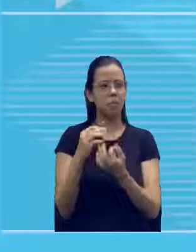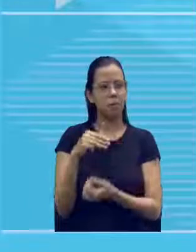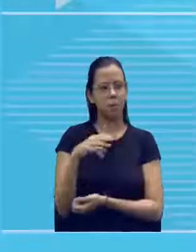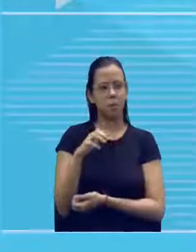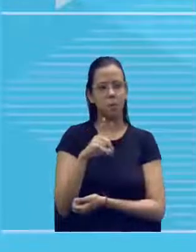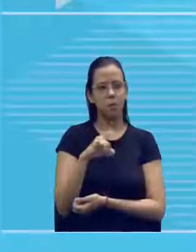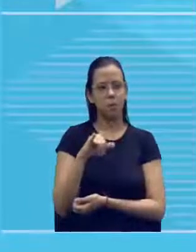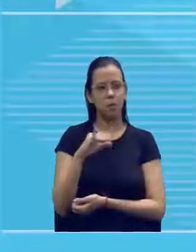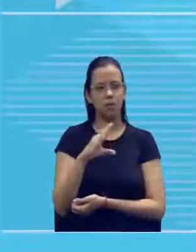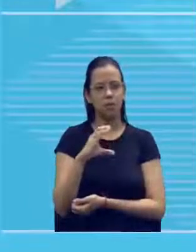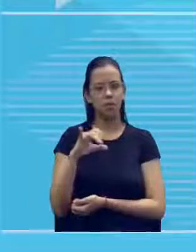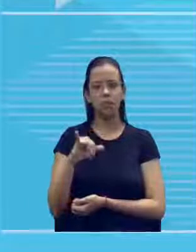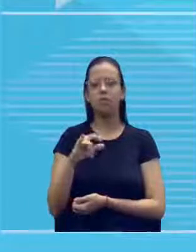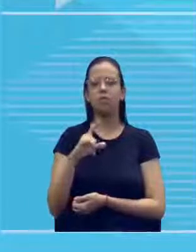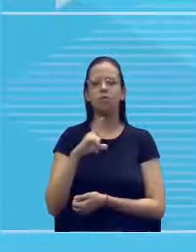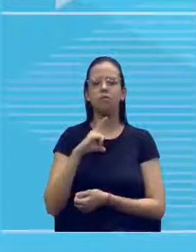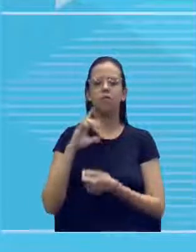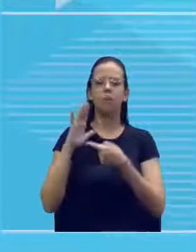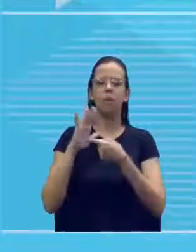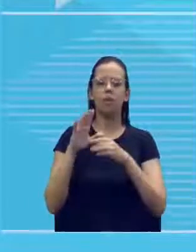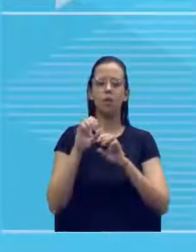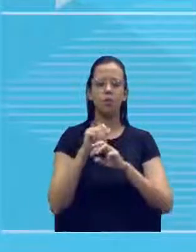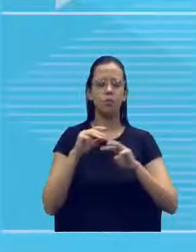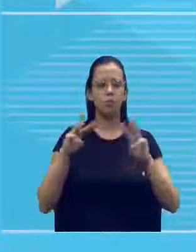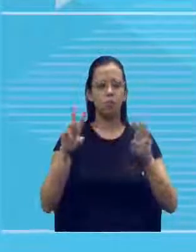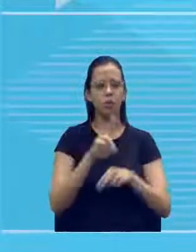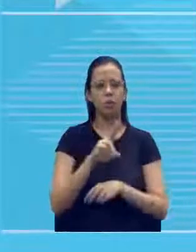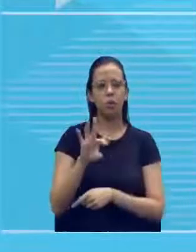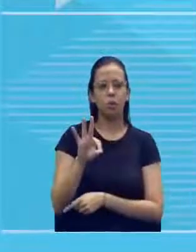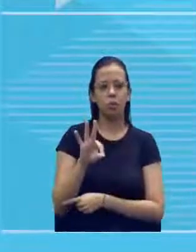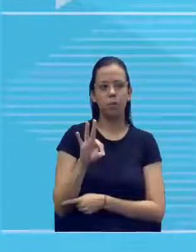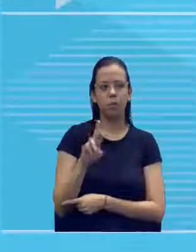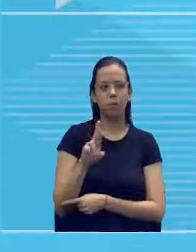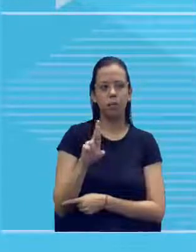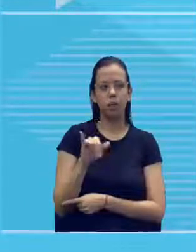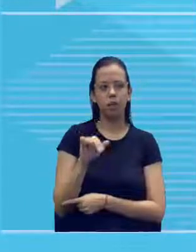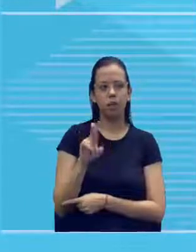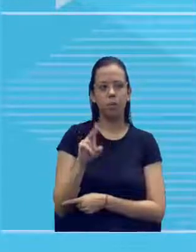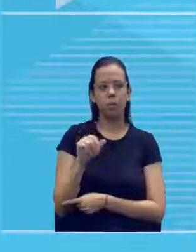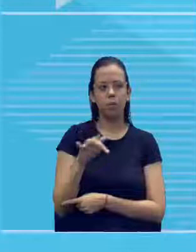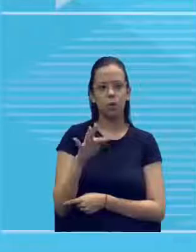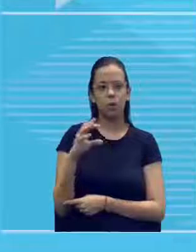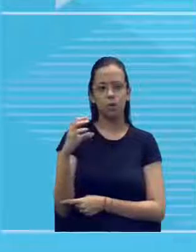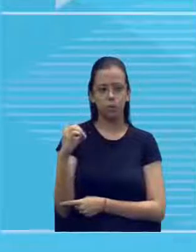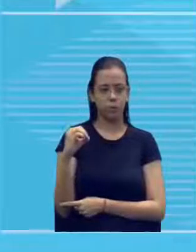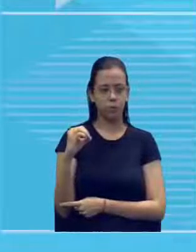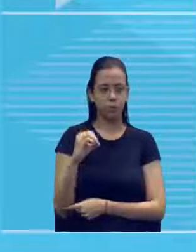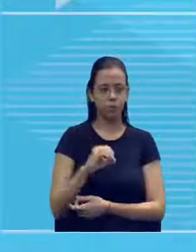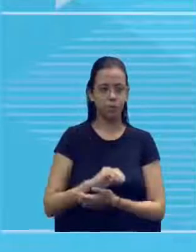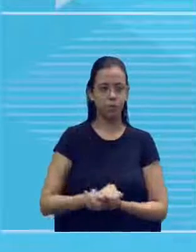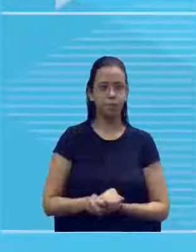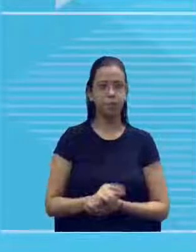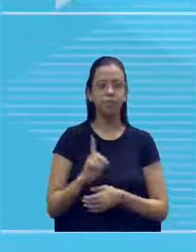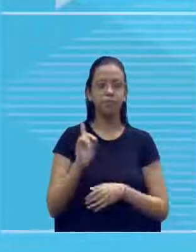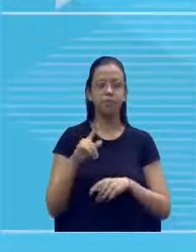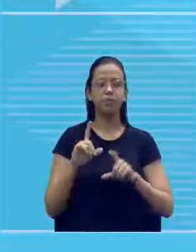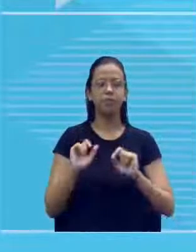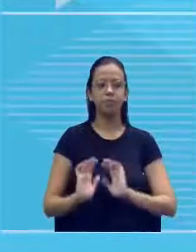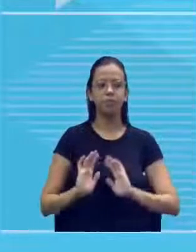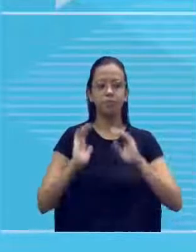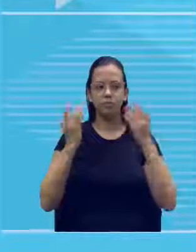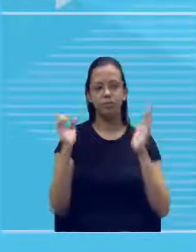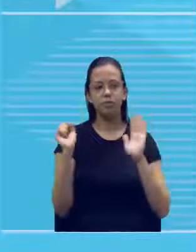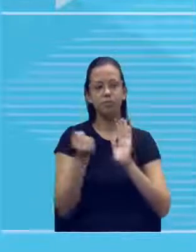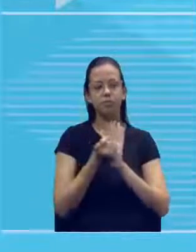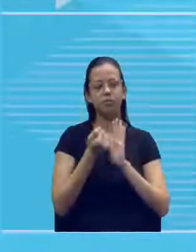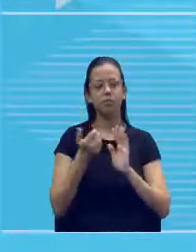chamados de triunfo. Triunfos, né? Eram os espetáculos que simbolizavam riqueza